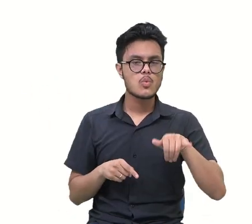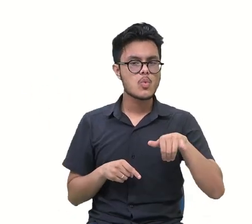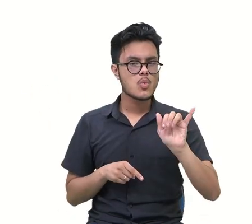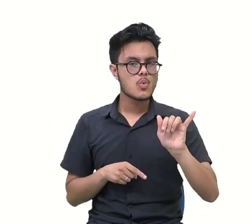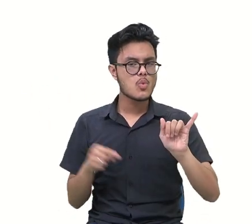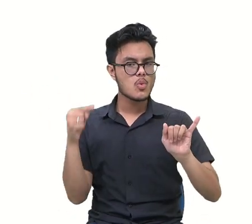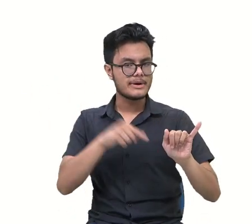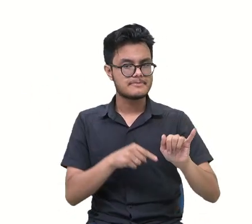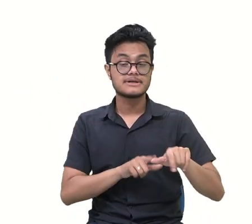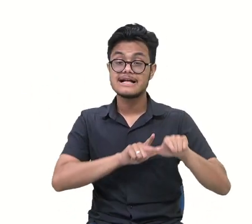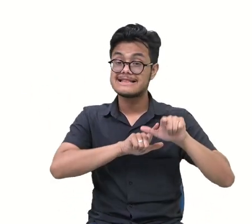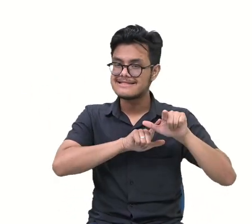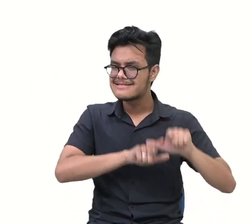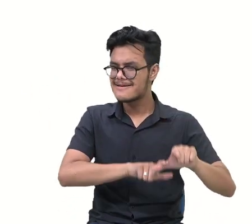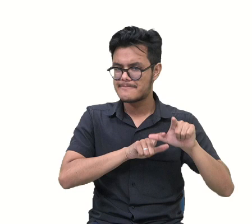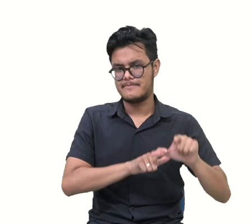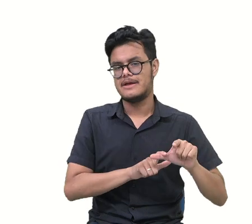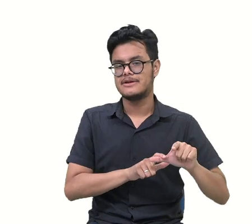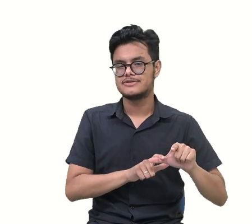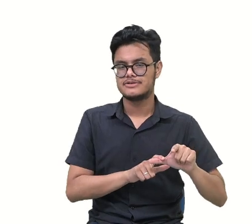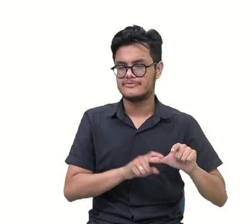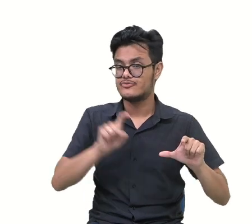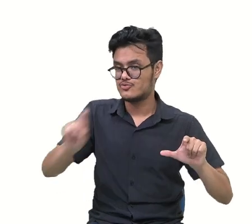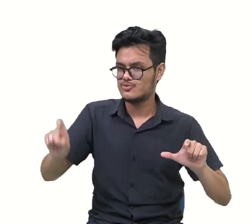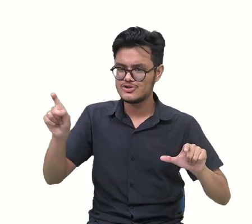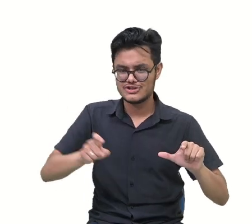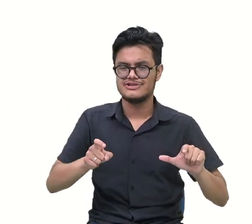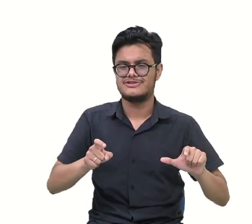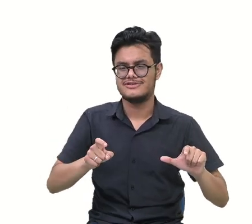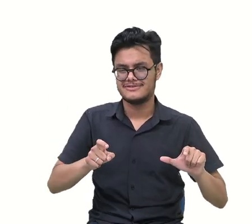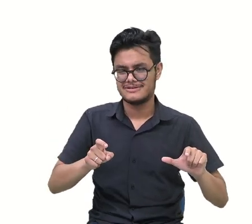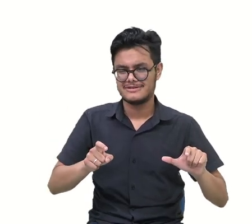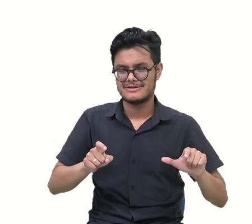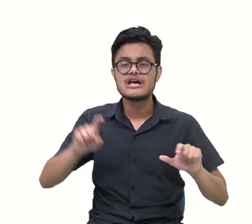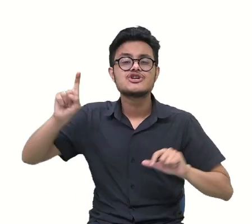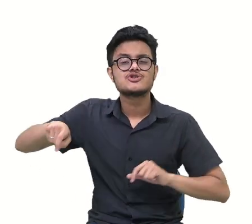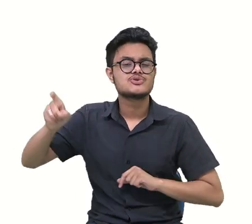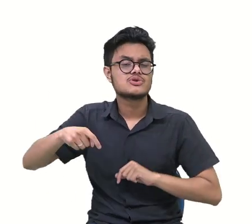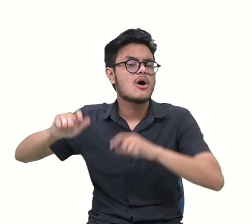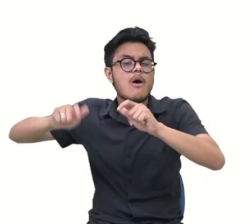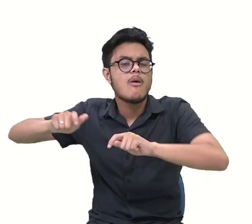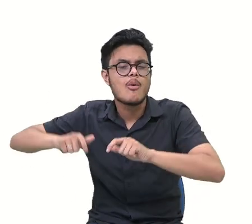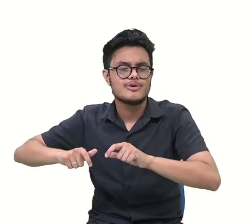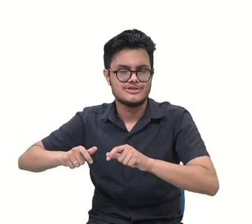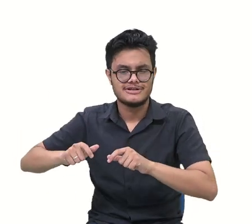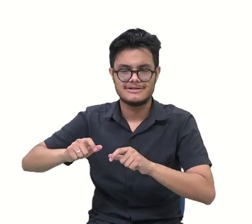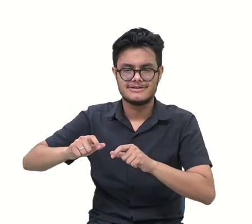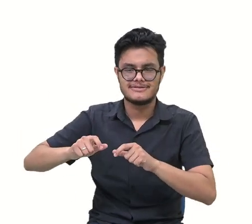ele depende, esse aqui é y, tá? Esse aqui também é y e esse aqui é y.